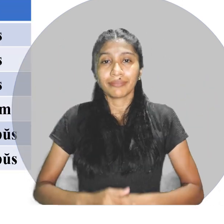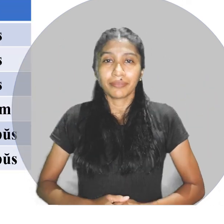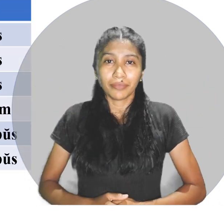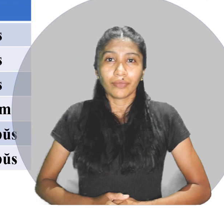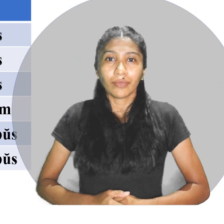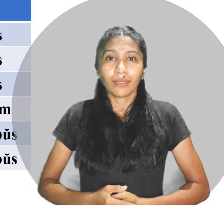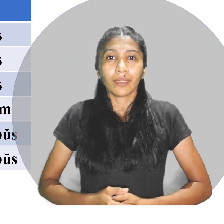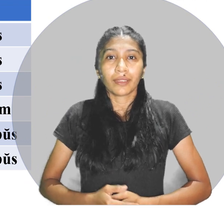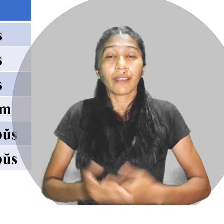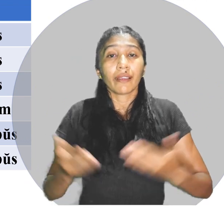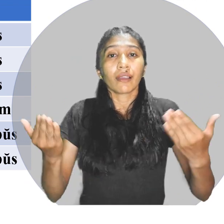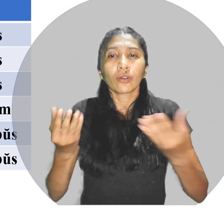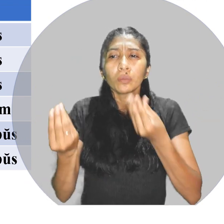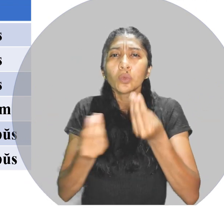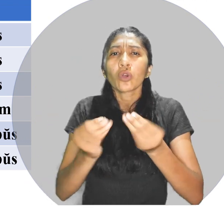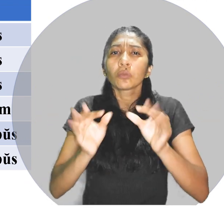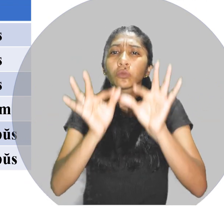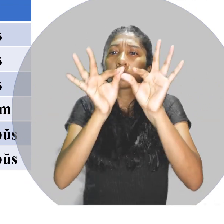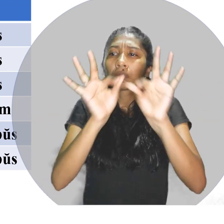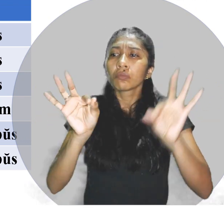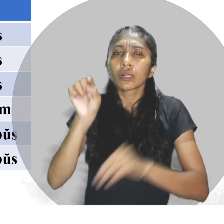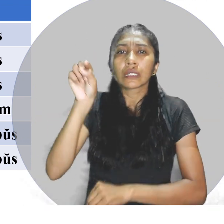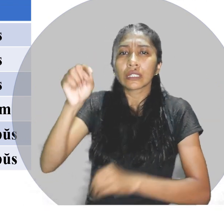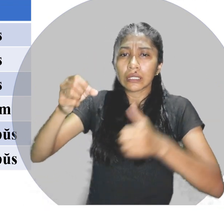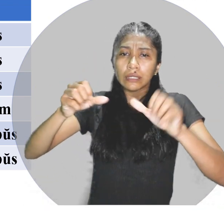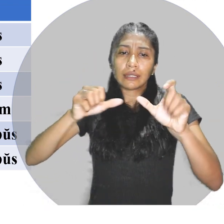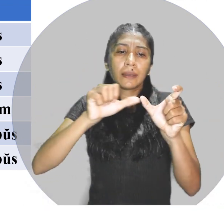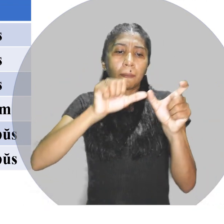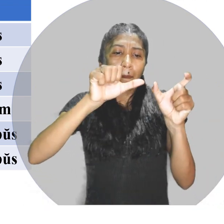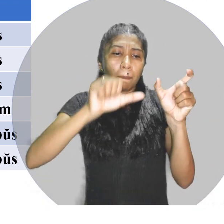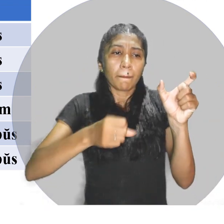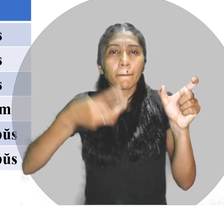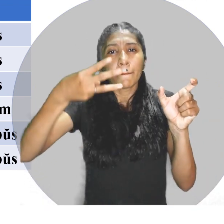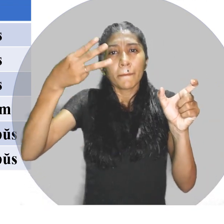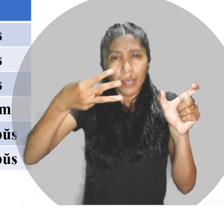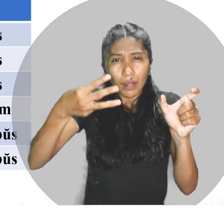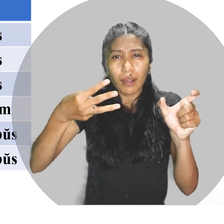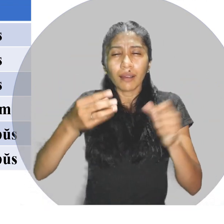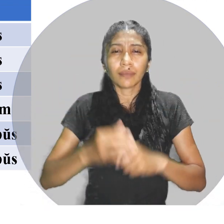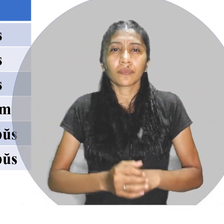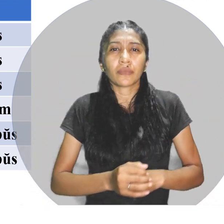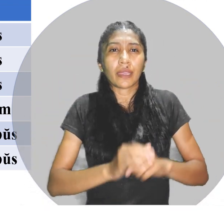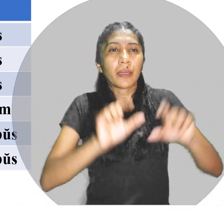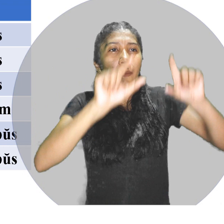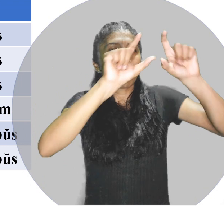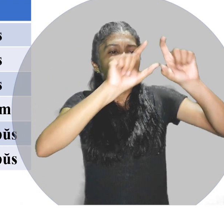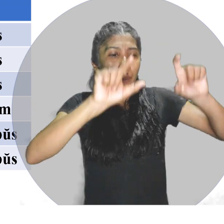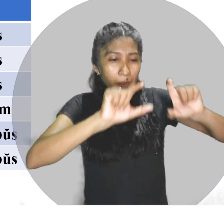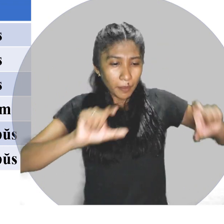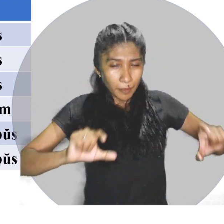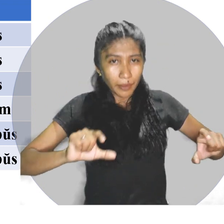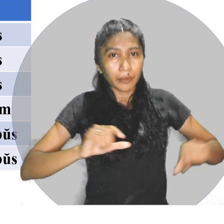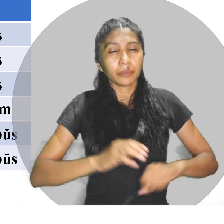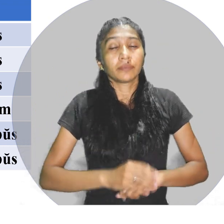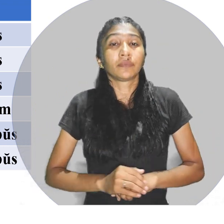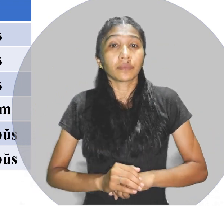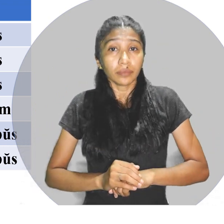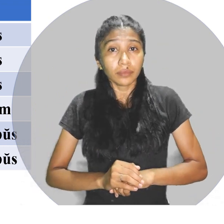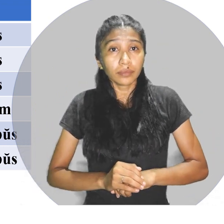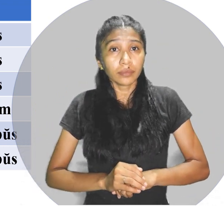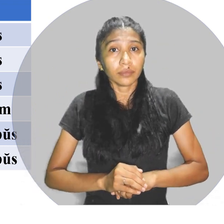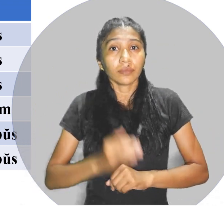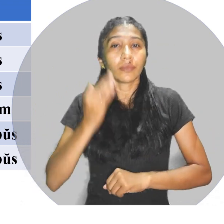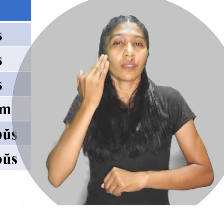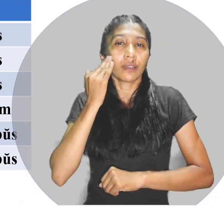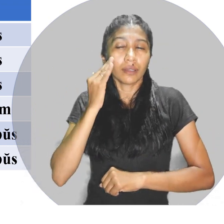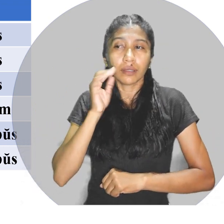Vamos observar o uso de uma palavra da terceira declinação em posições sintáticas diferentes, passando